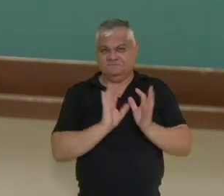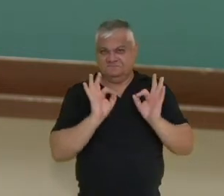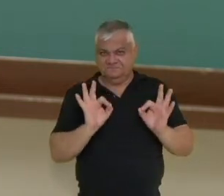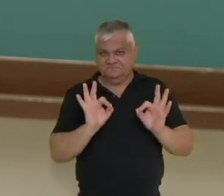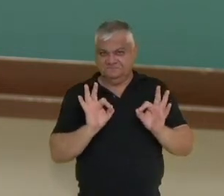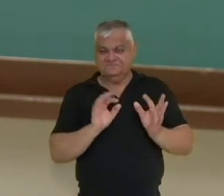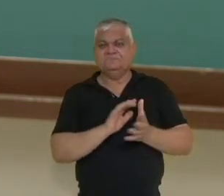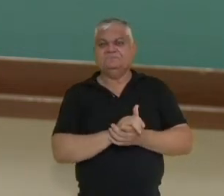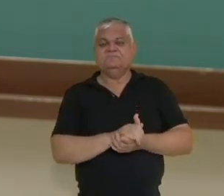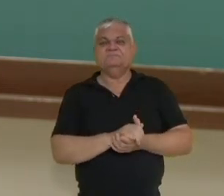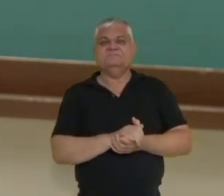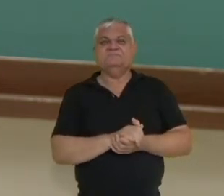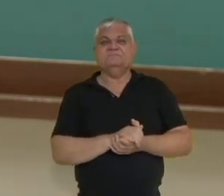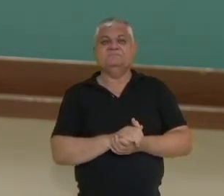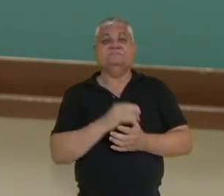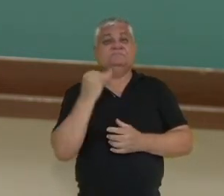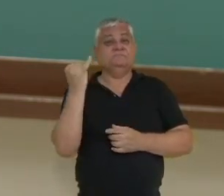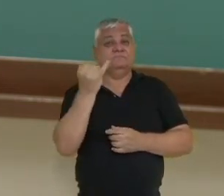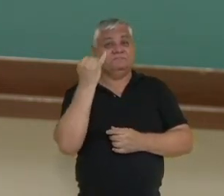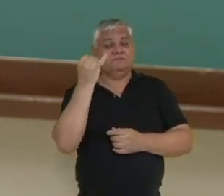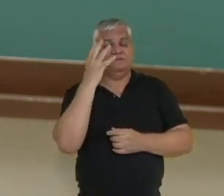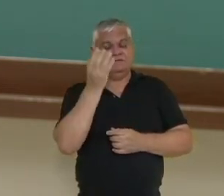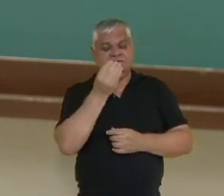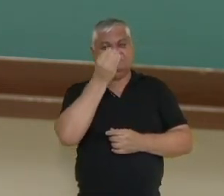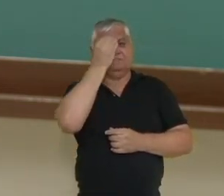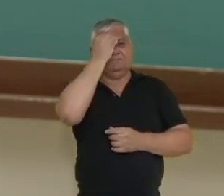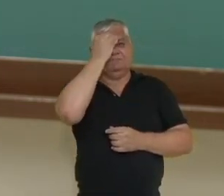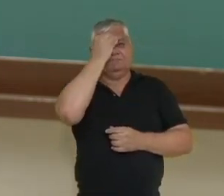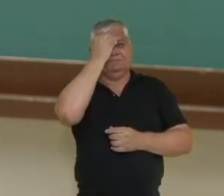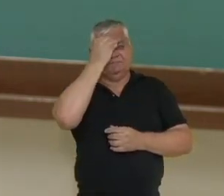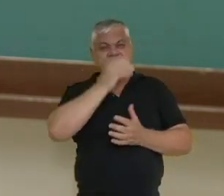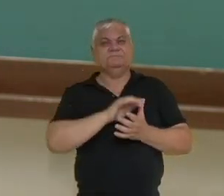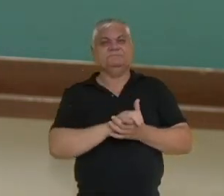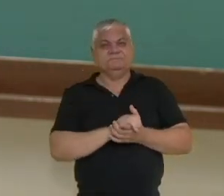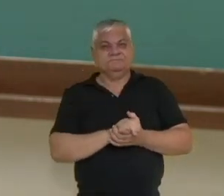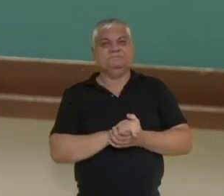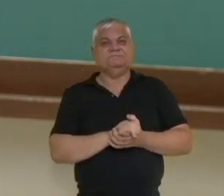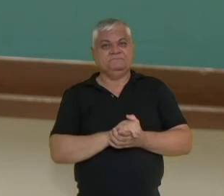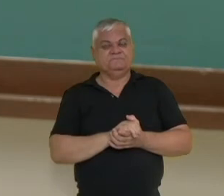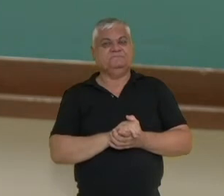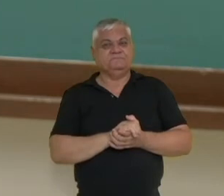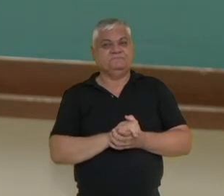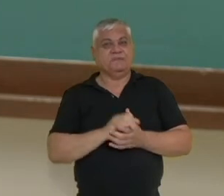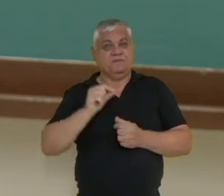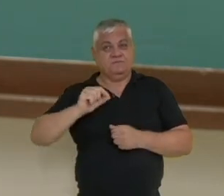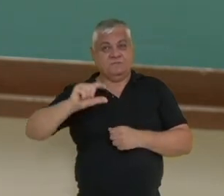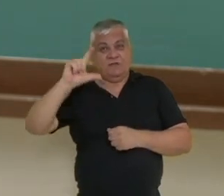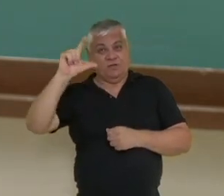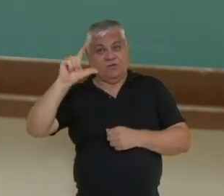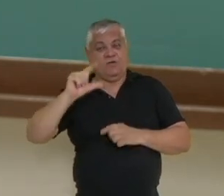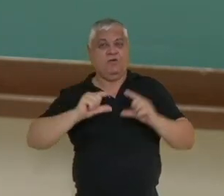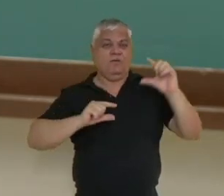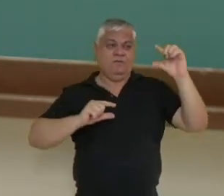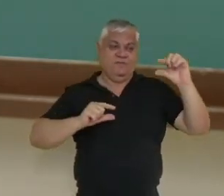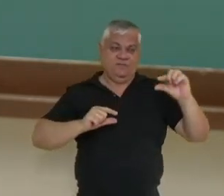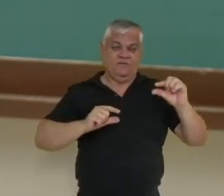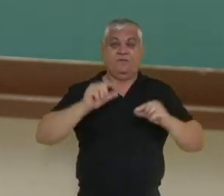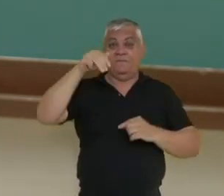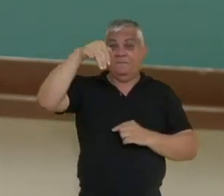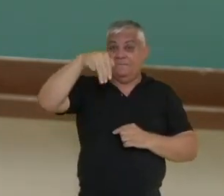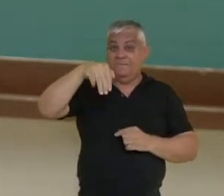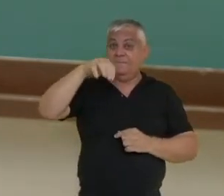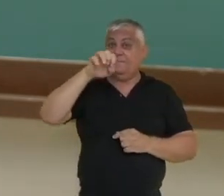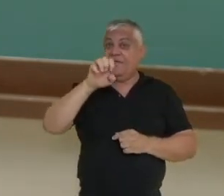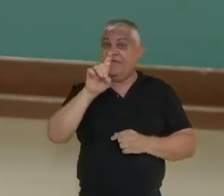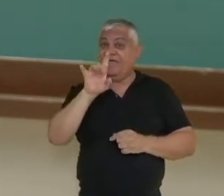tá? Então, é importante vocês gravarem bem esses dois conceitos, essas duas medidas, média aritmética e